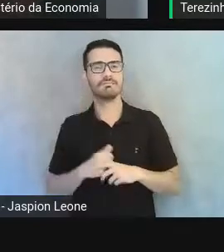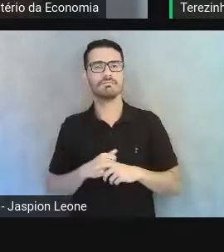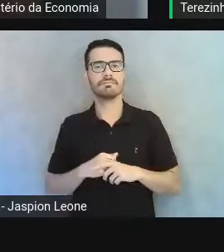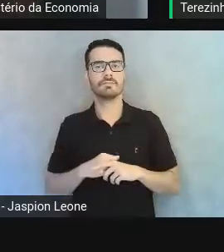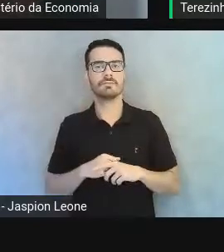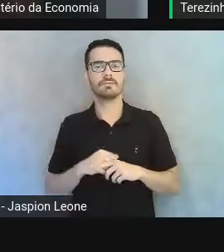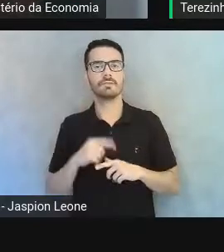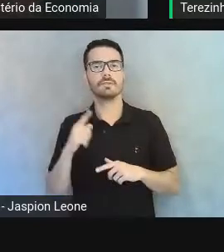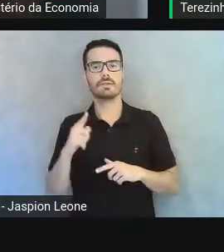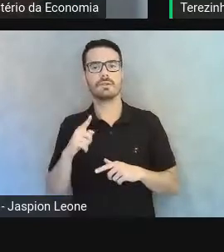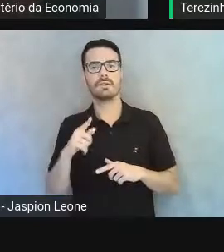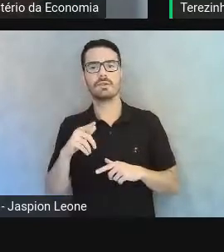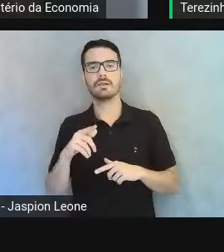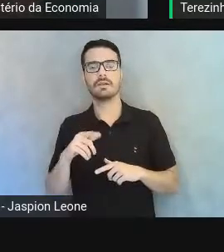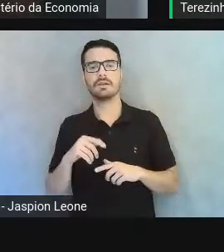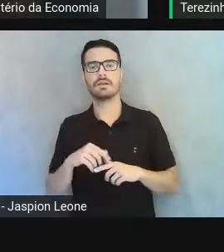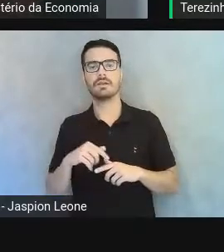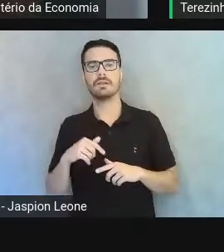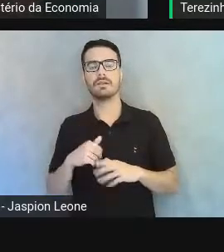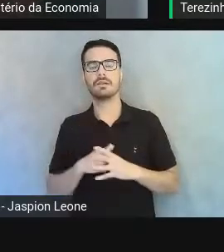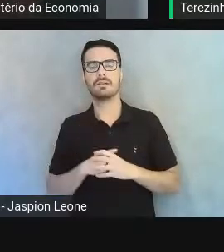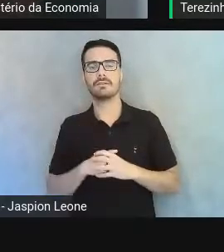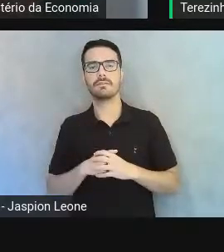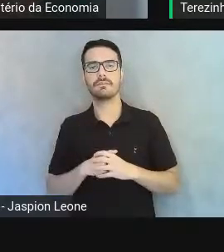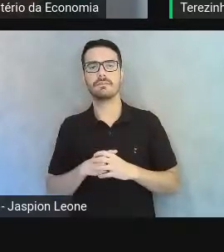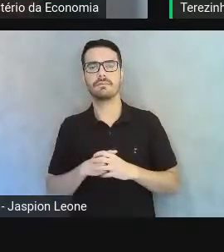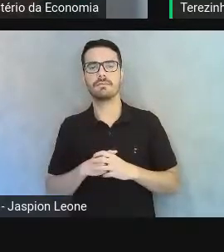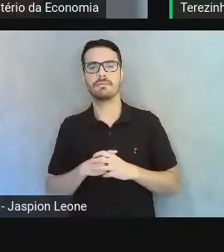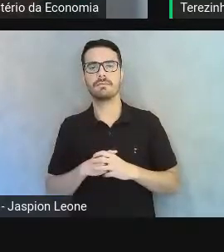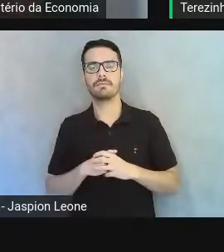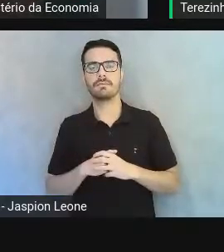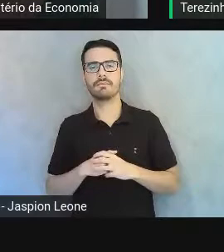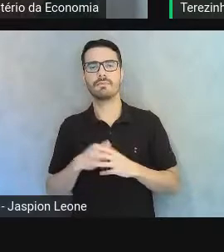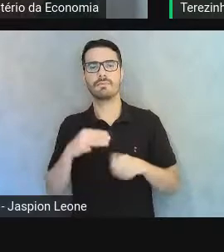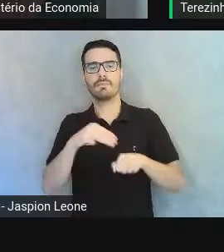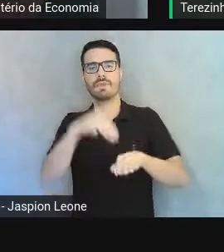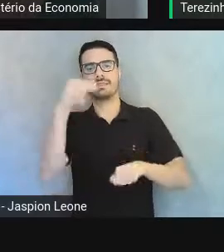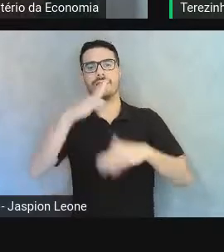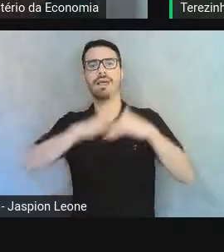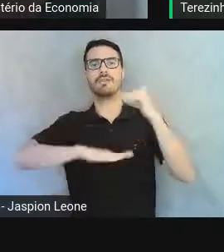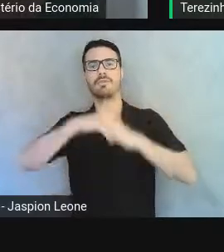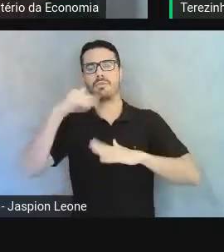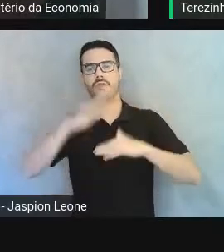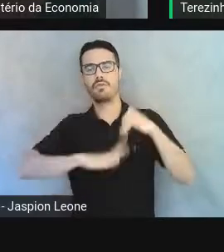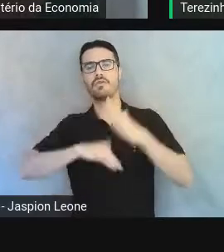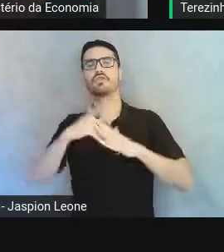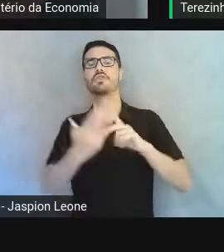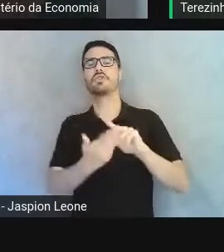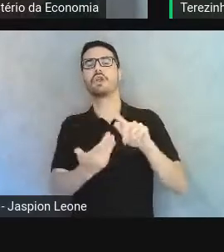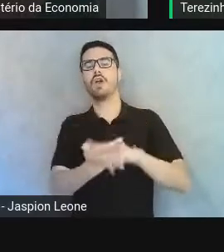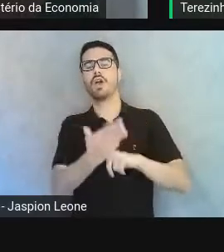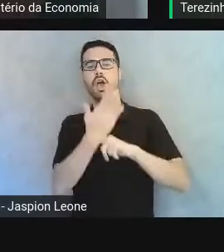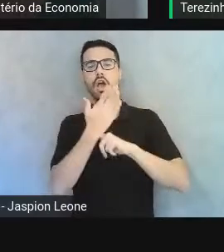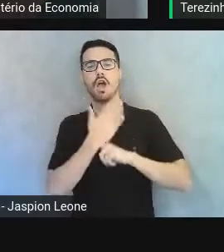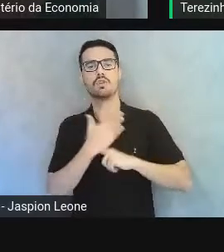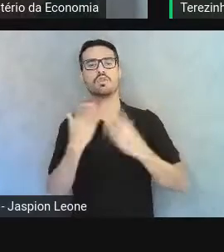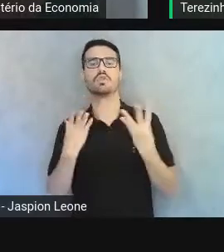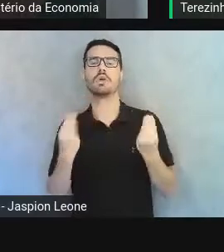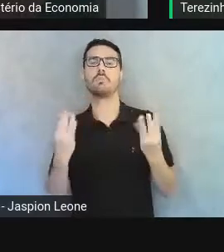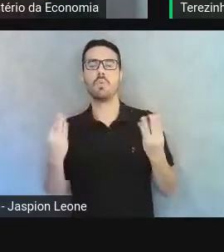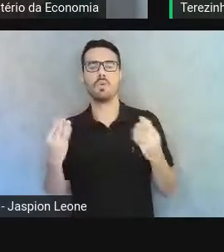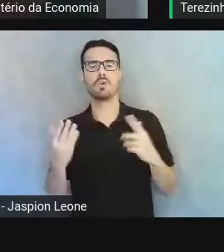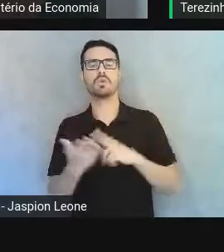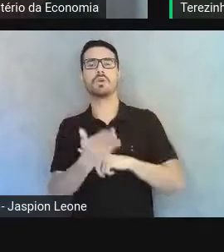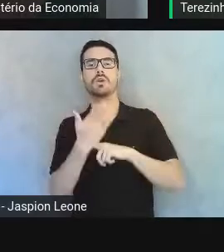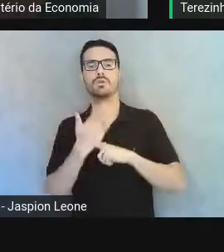mais científica, e eu creio, Celina, que o mestrado profissional ele ajuda muito nisso, né? Ele ajuda a fazer com